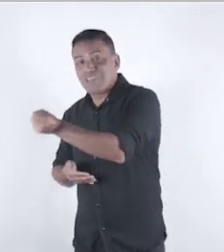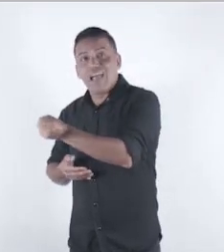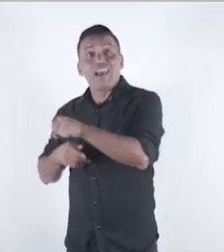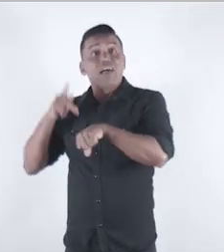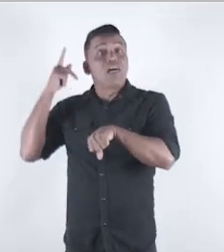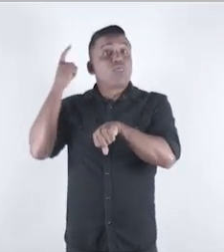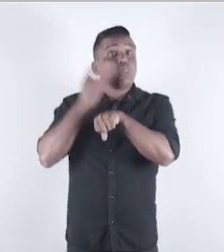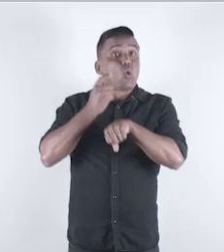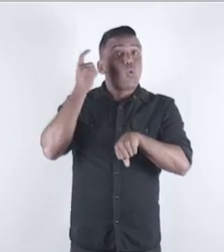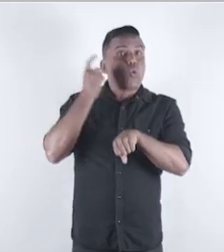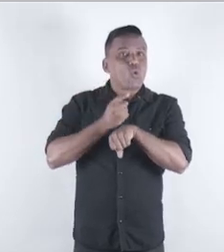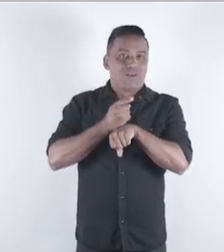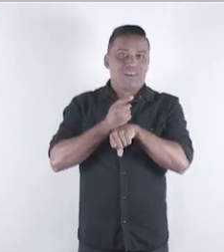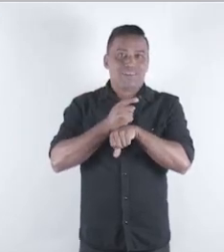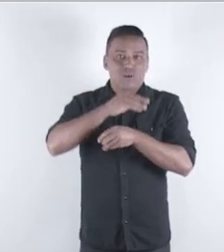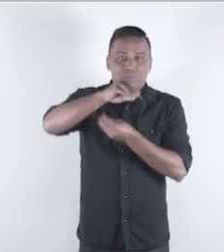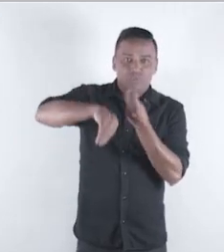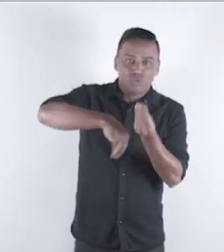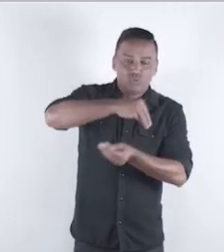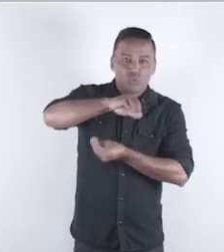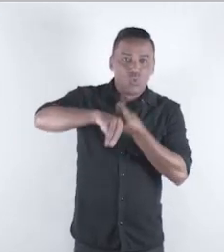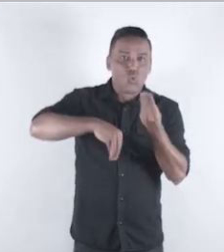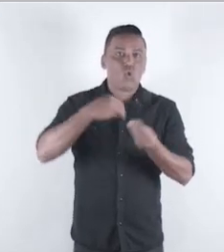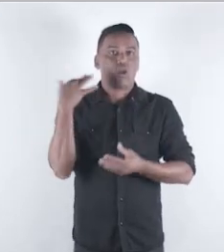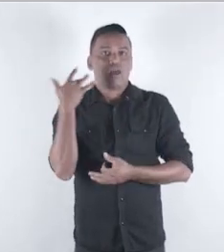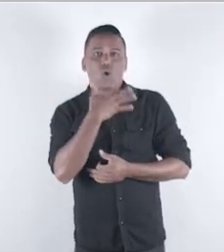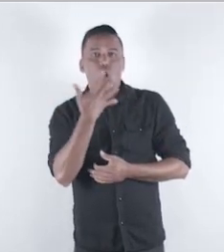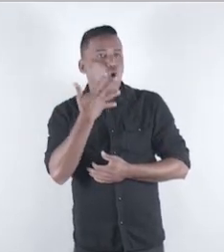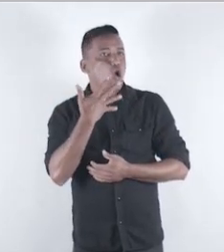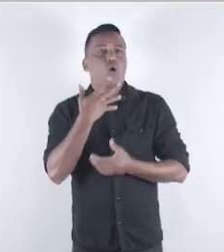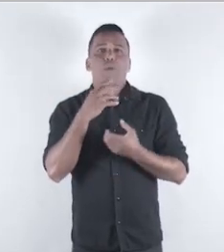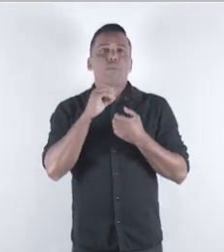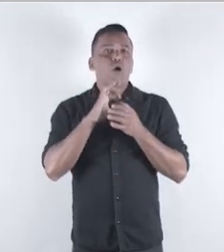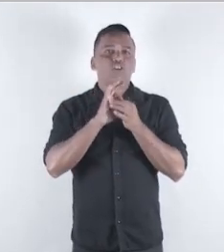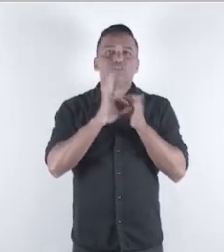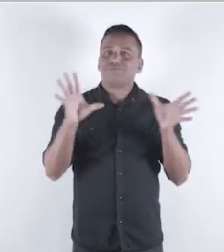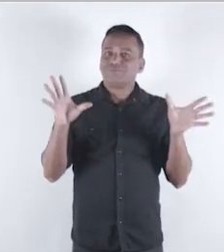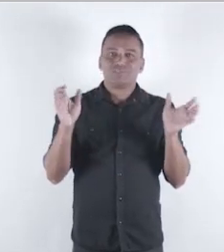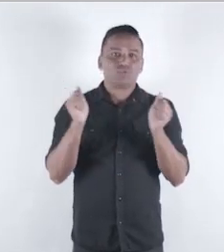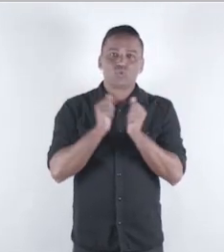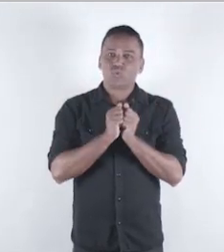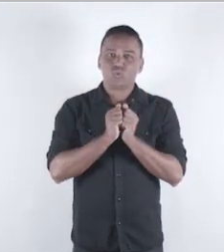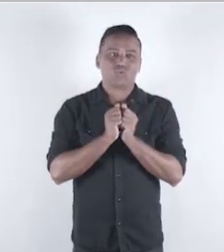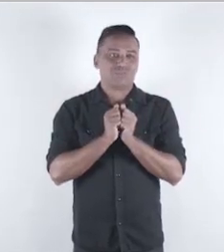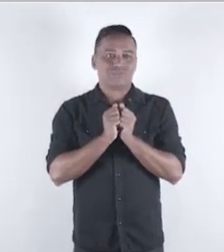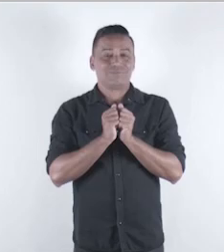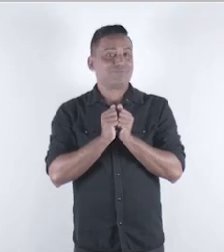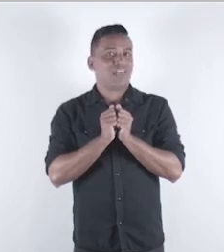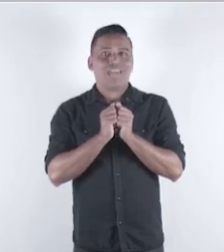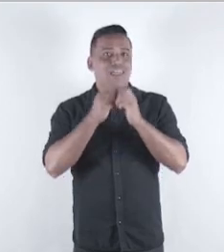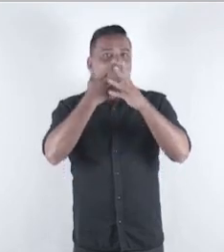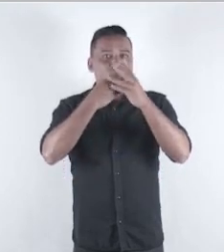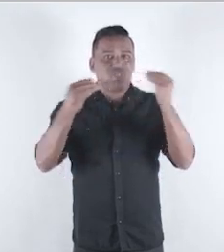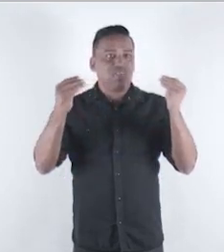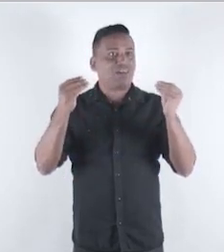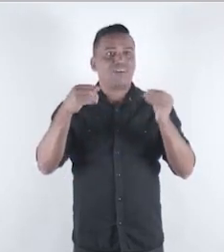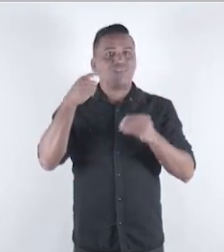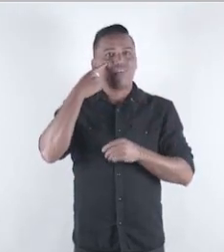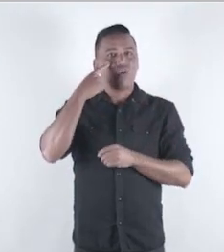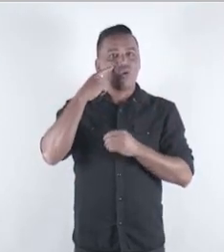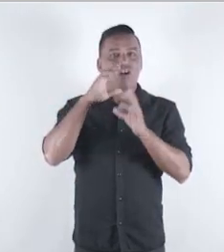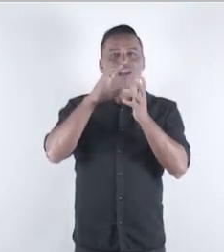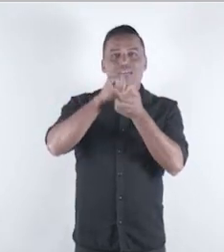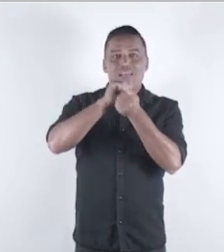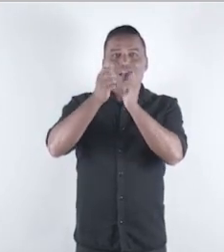massinha que tem essa mistura bacana de cor, assim. Você pode misturar bastante e uma cor não dissolve na outra, sabe? Ela fica